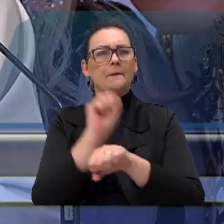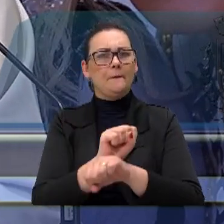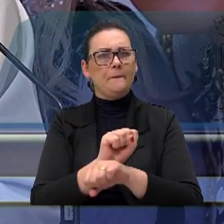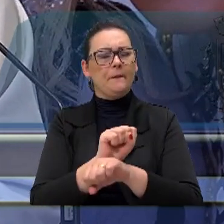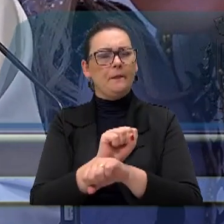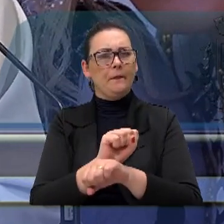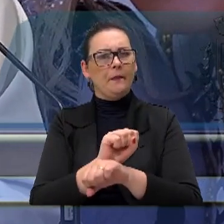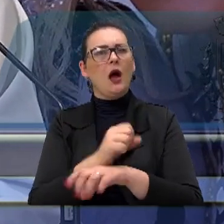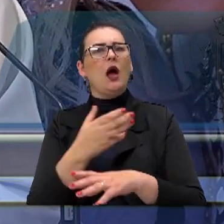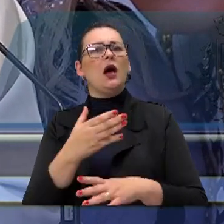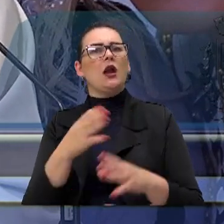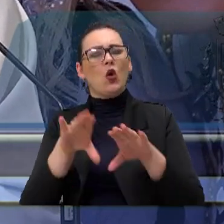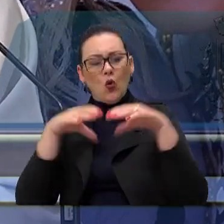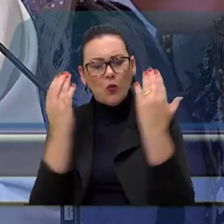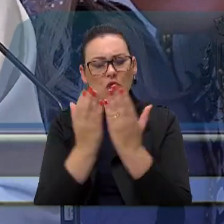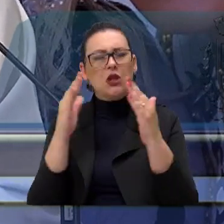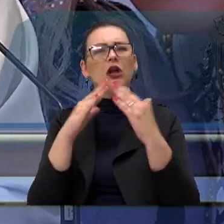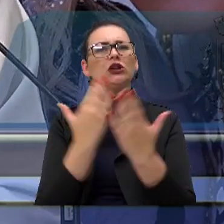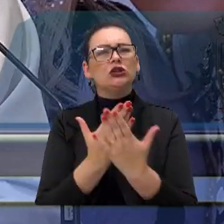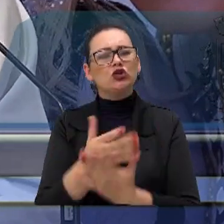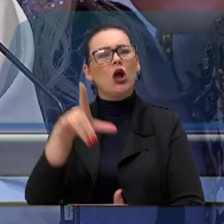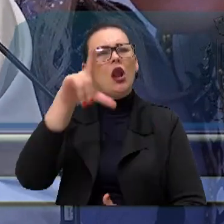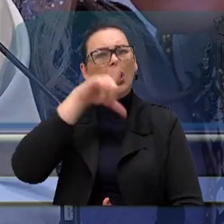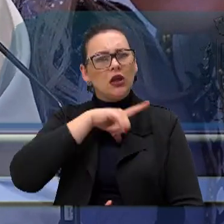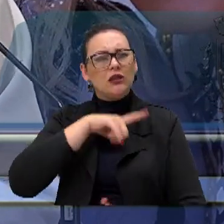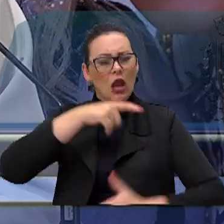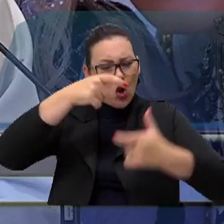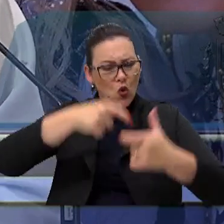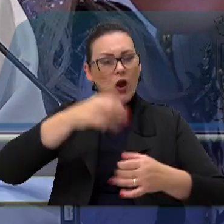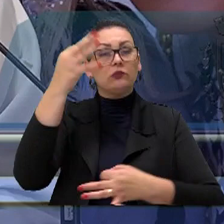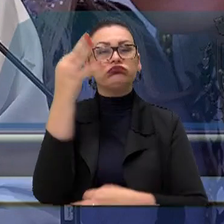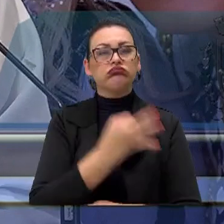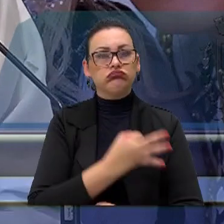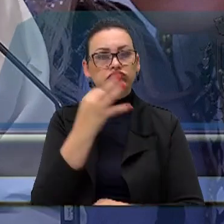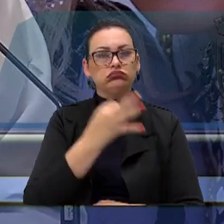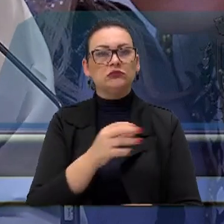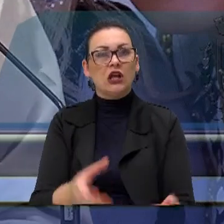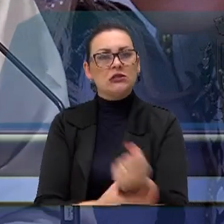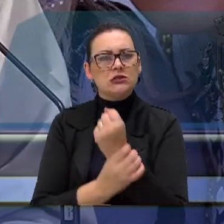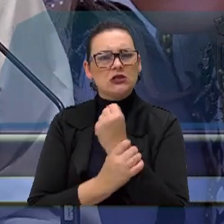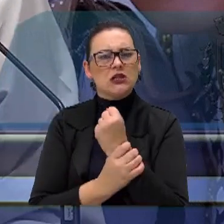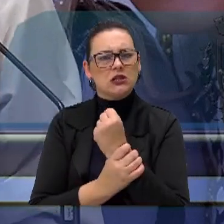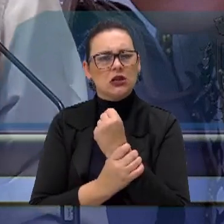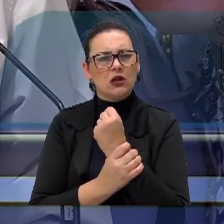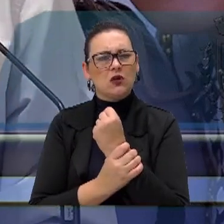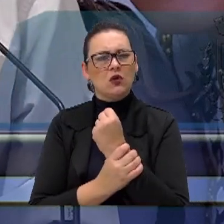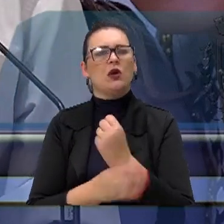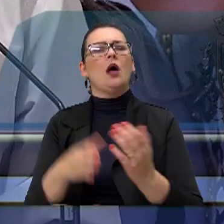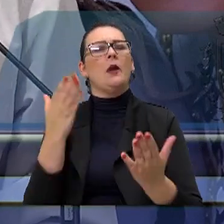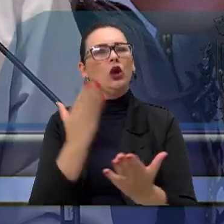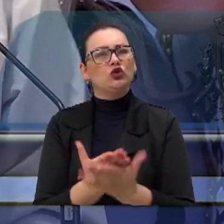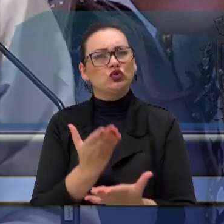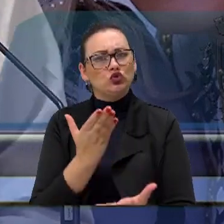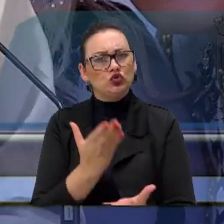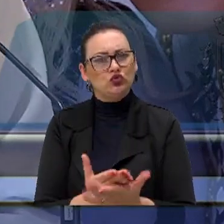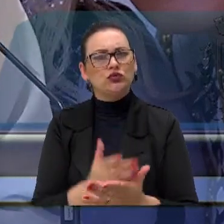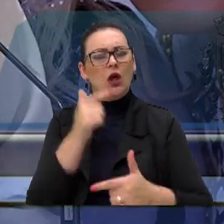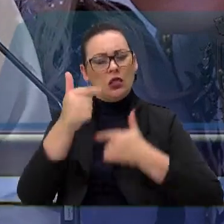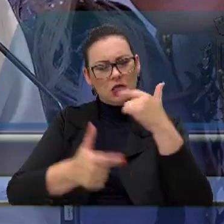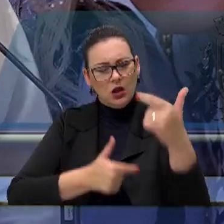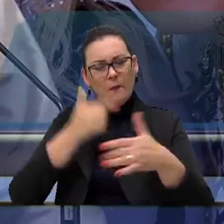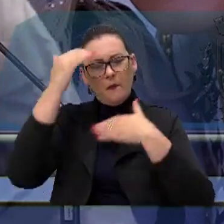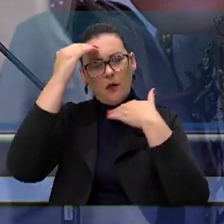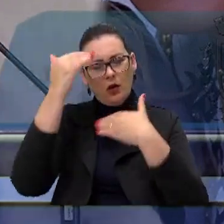celeuma e a comunidade escolar tenha um local adequado e seguro para estudar e para